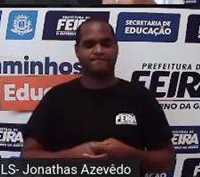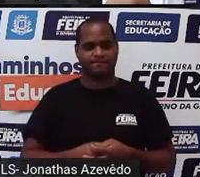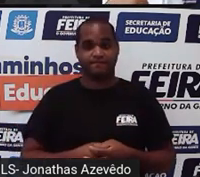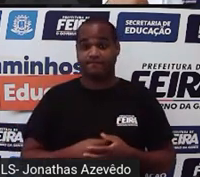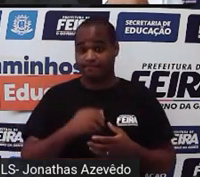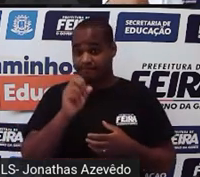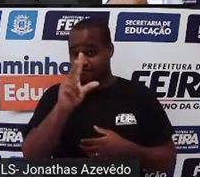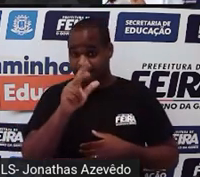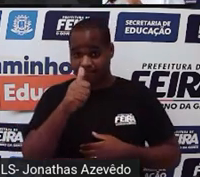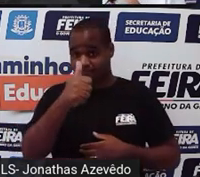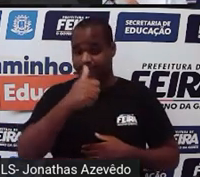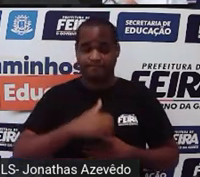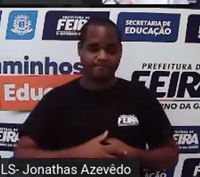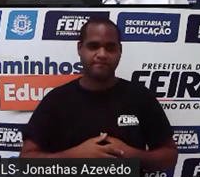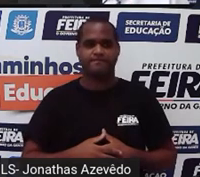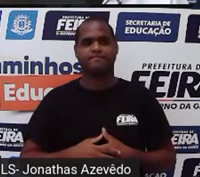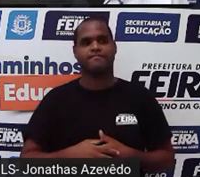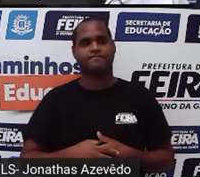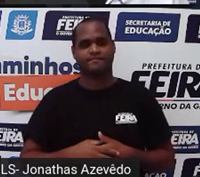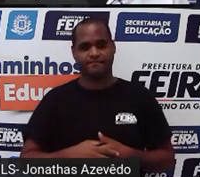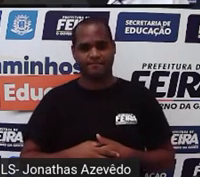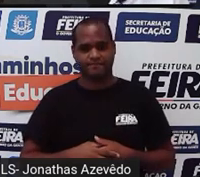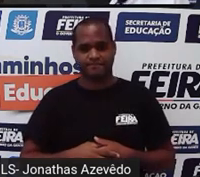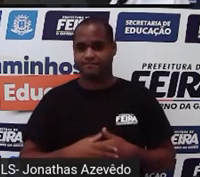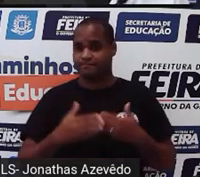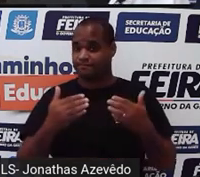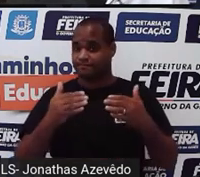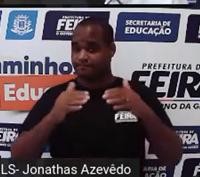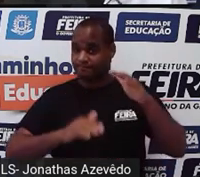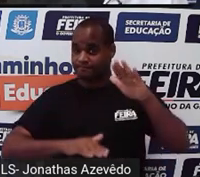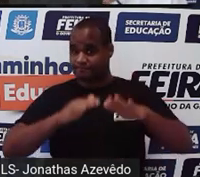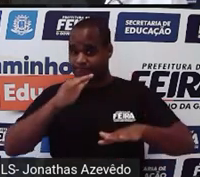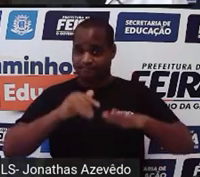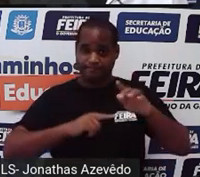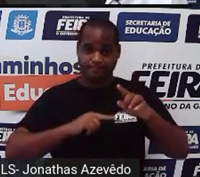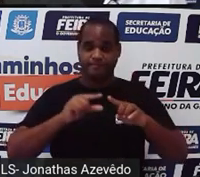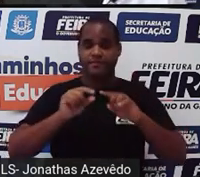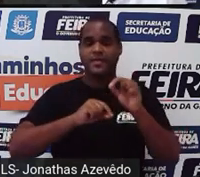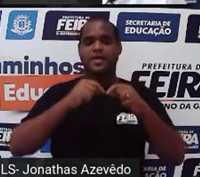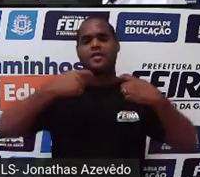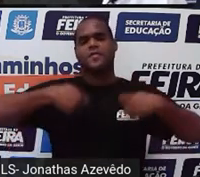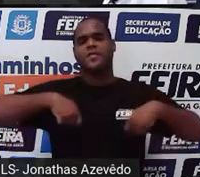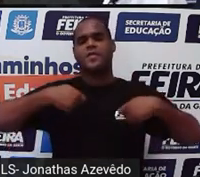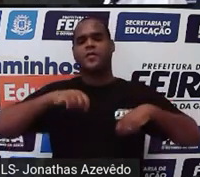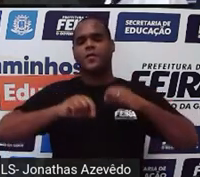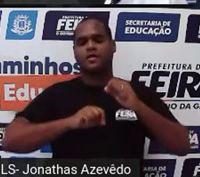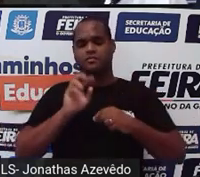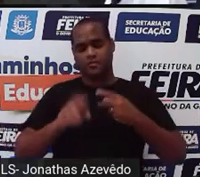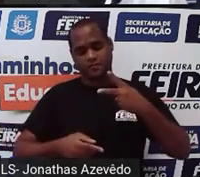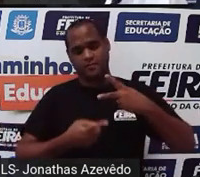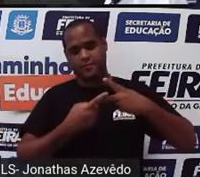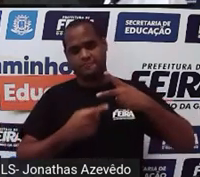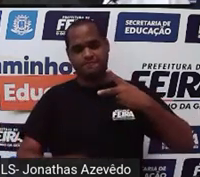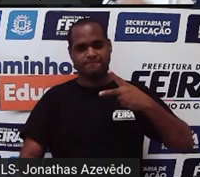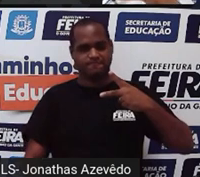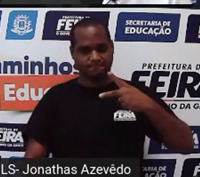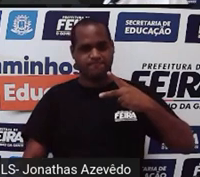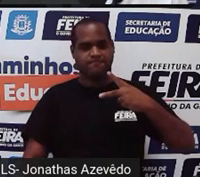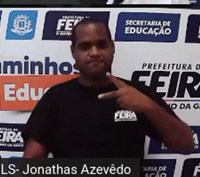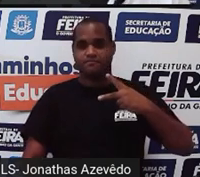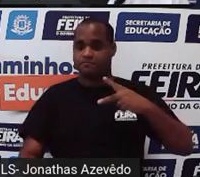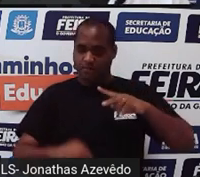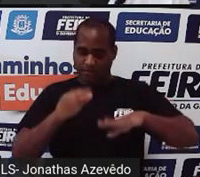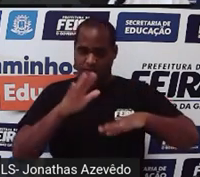Ah tá bom Às vezes a gente vai precisar usar isso que tá aqui no segundo passo